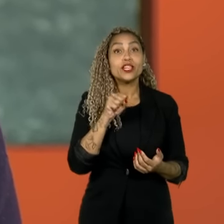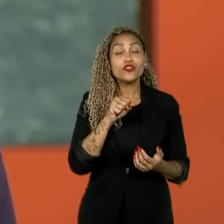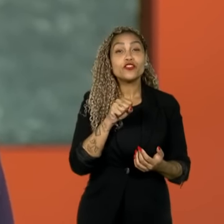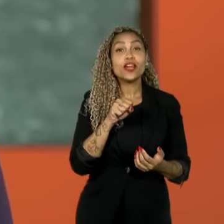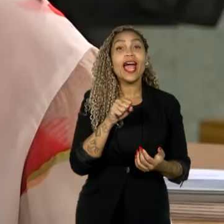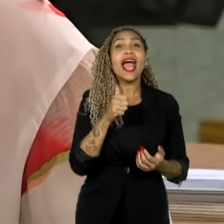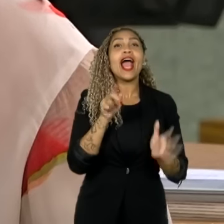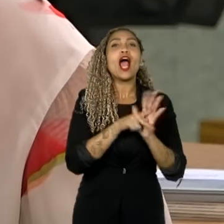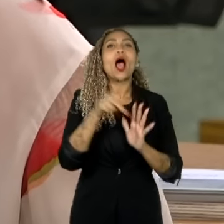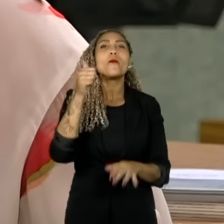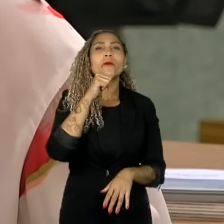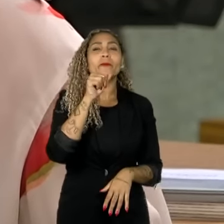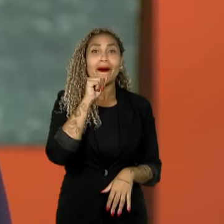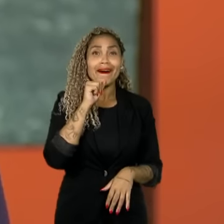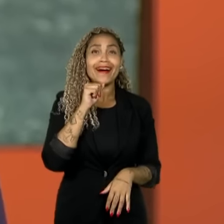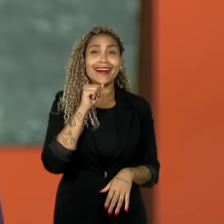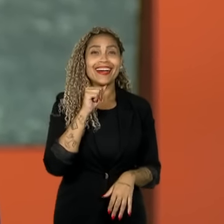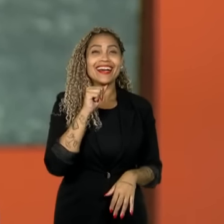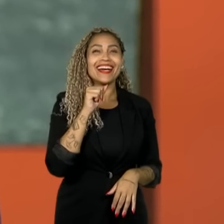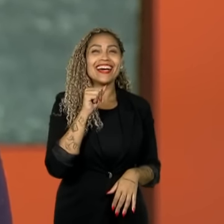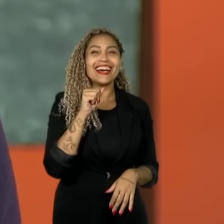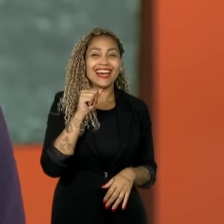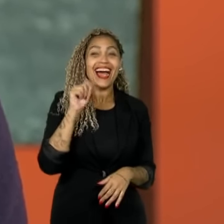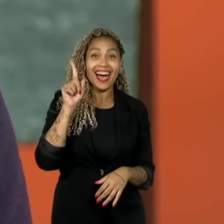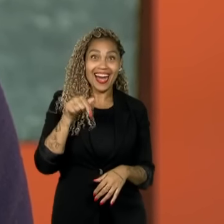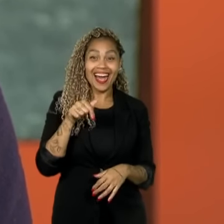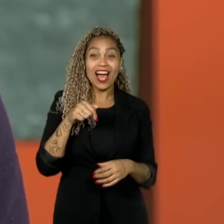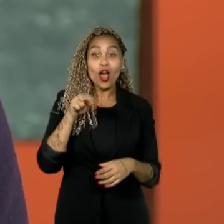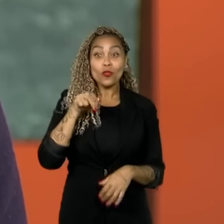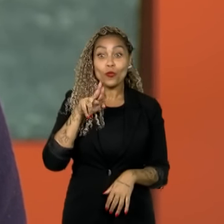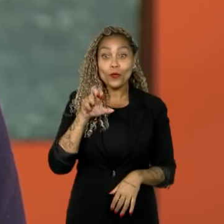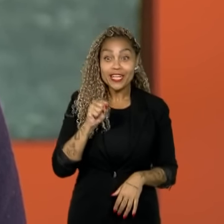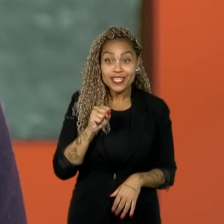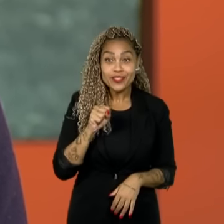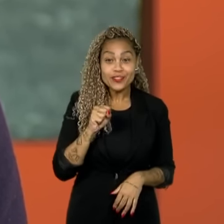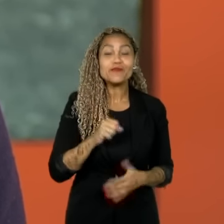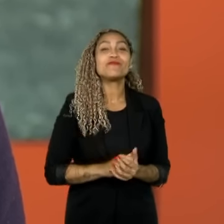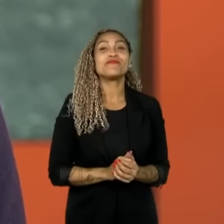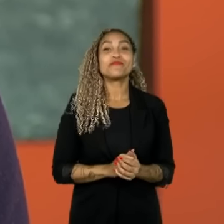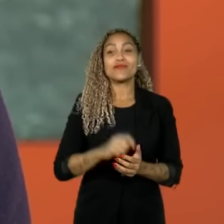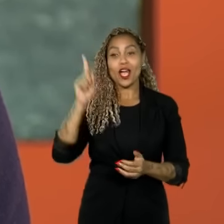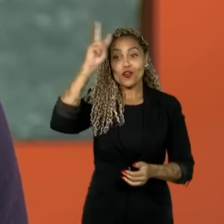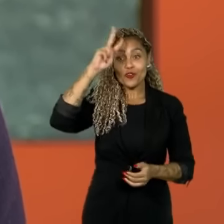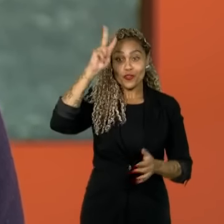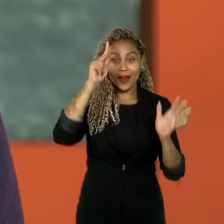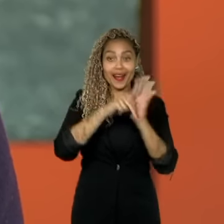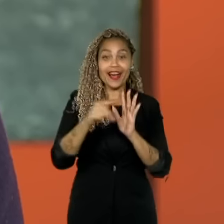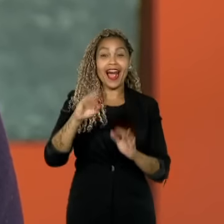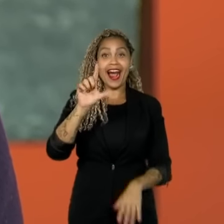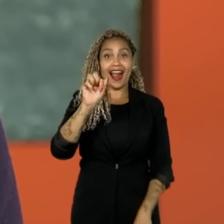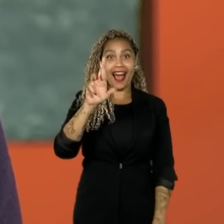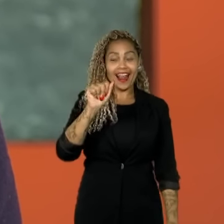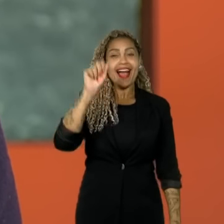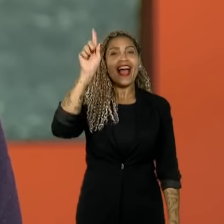era da mãe. Exato. Então virou Clara Nunes. Então a história da Clara é uma